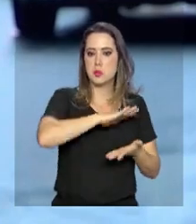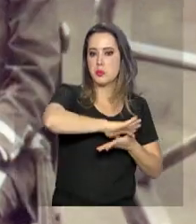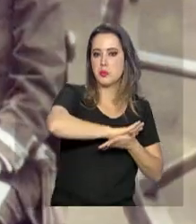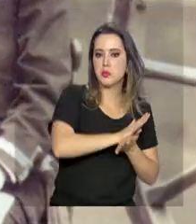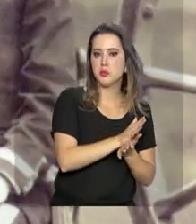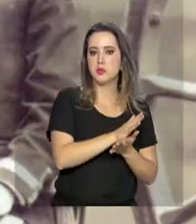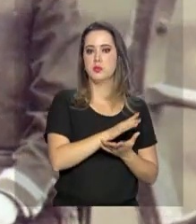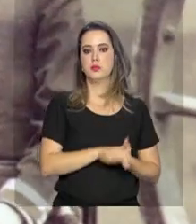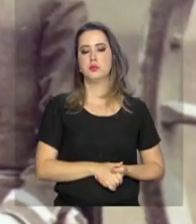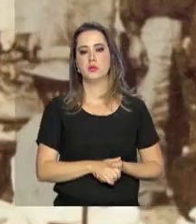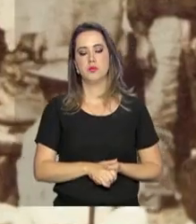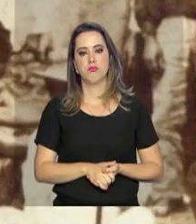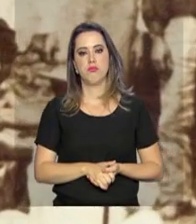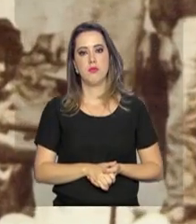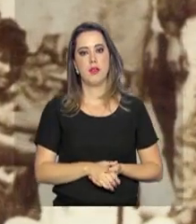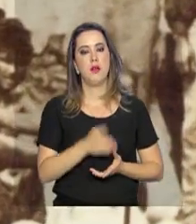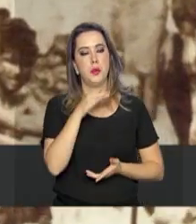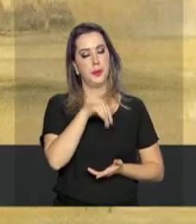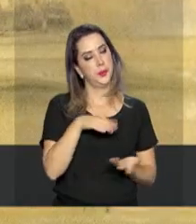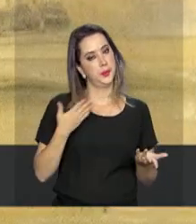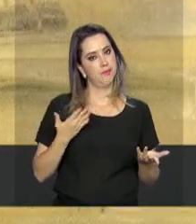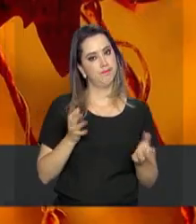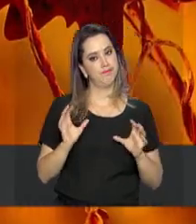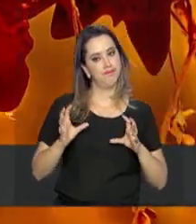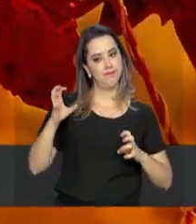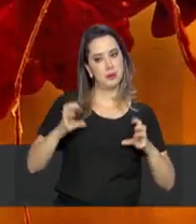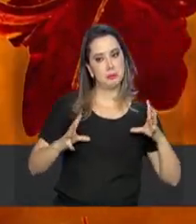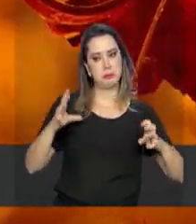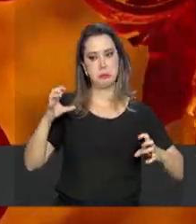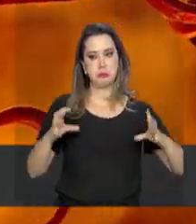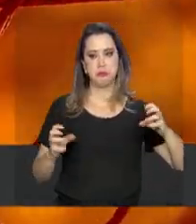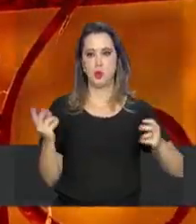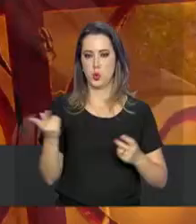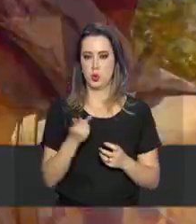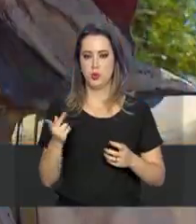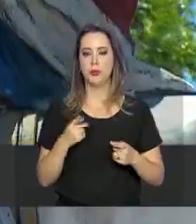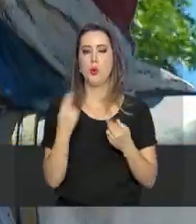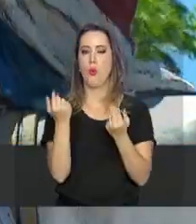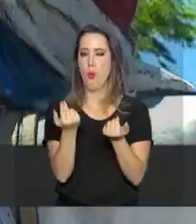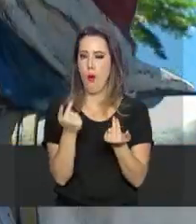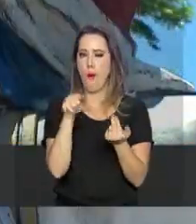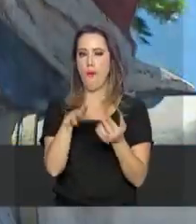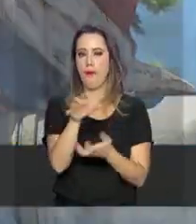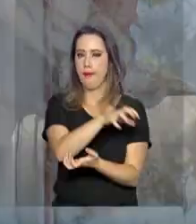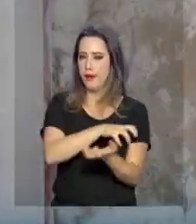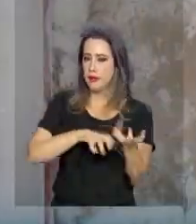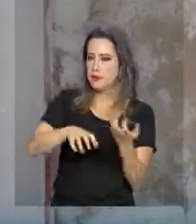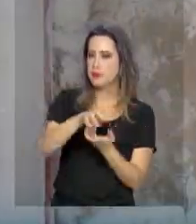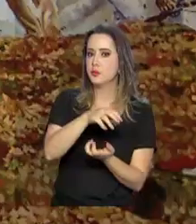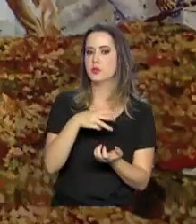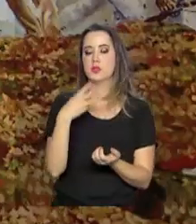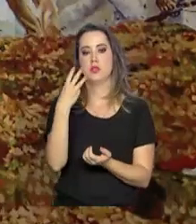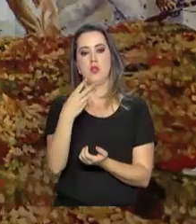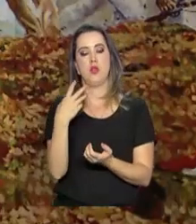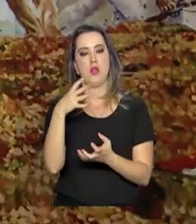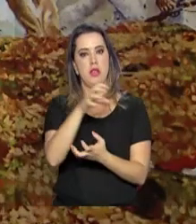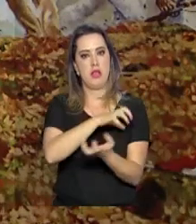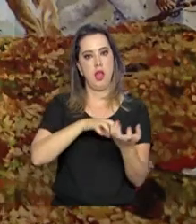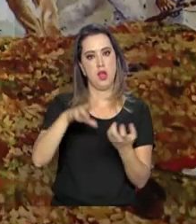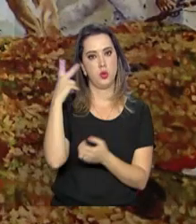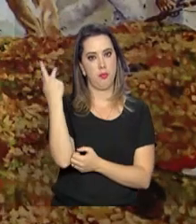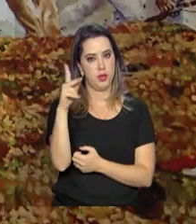esse clima de rivalidade também refletia as lembranças da guerra da tríplice aliança também conhecida como guerra do